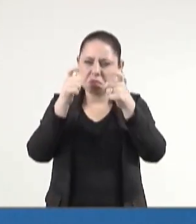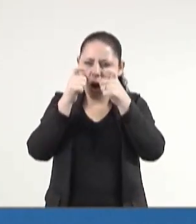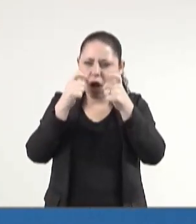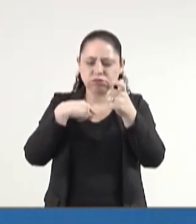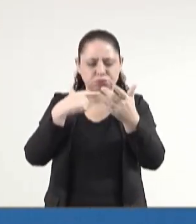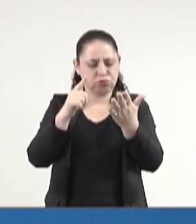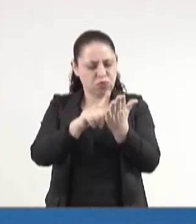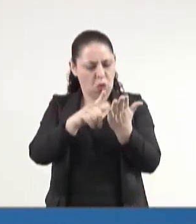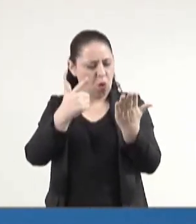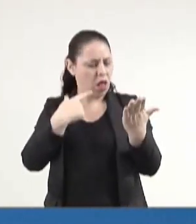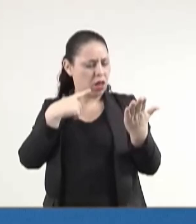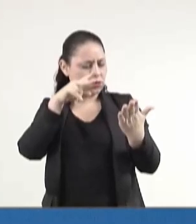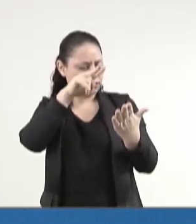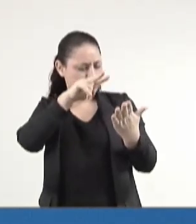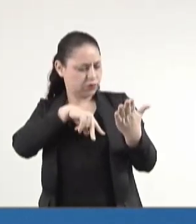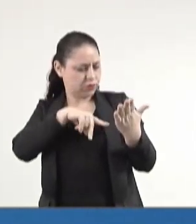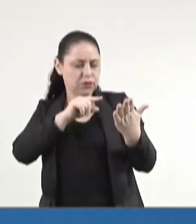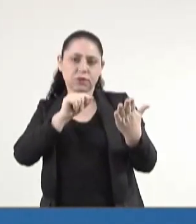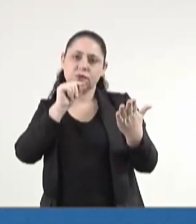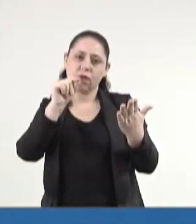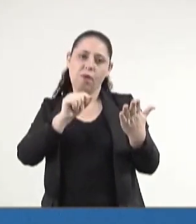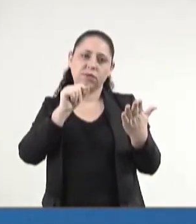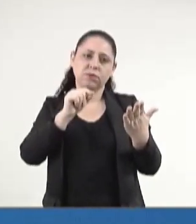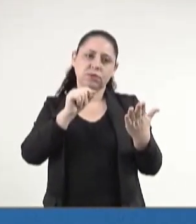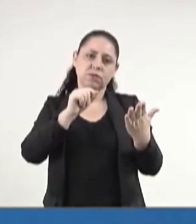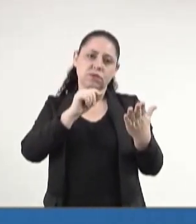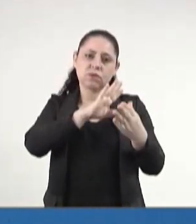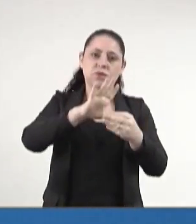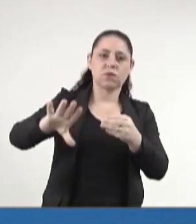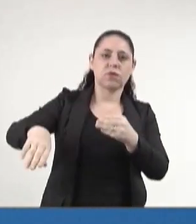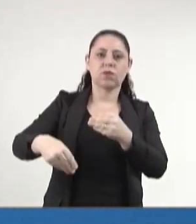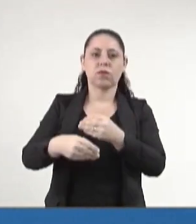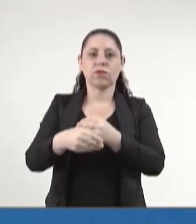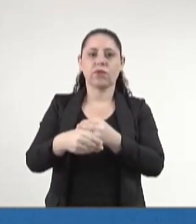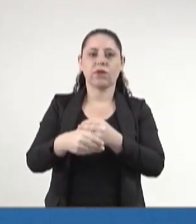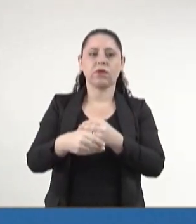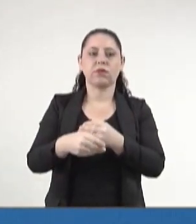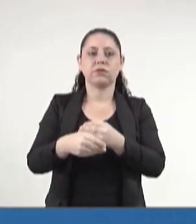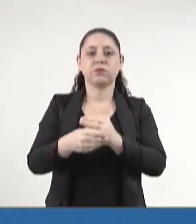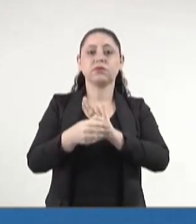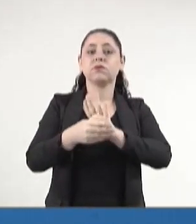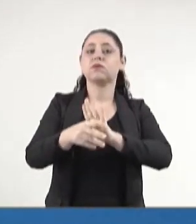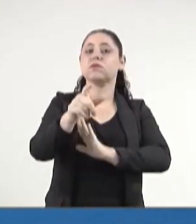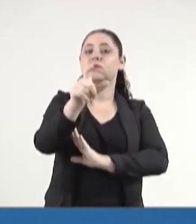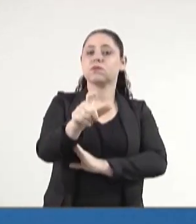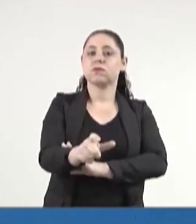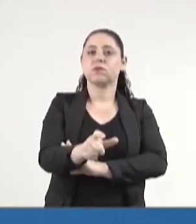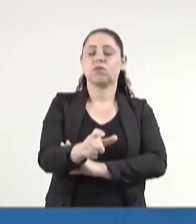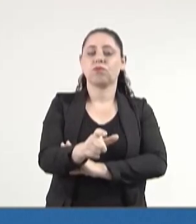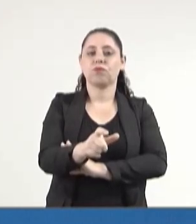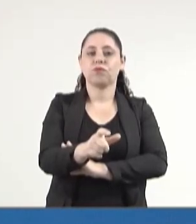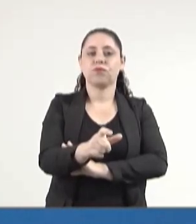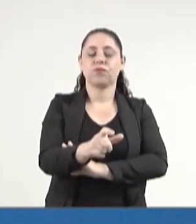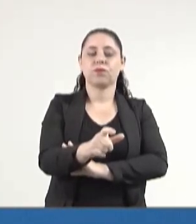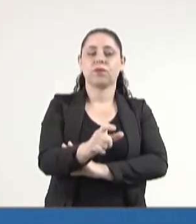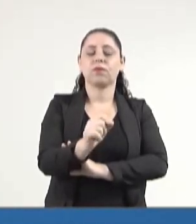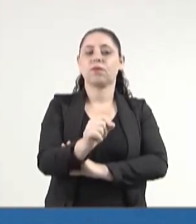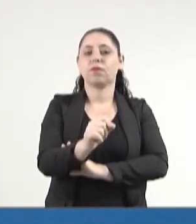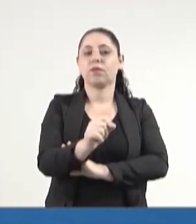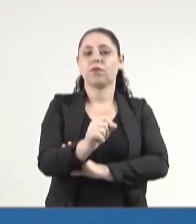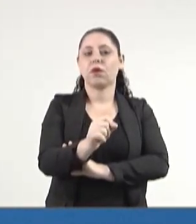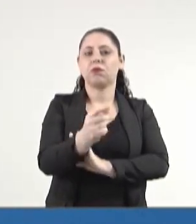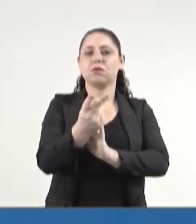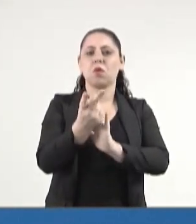Observa-se em matéria jornalística, que eu estou anexando a este pedido, a esta